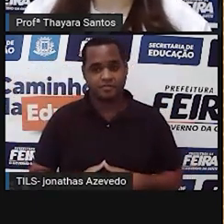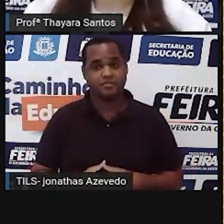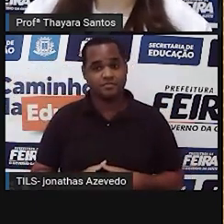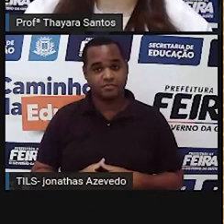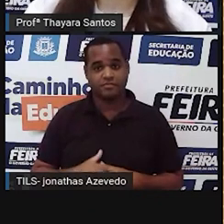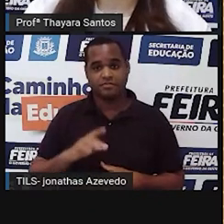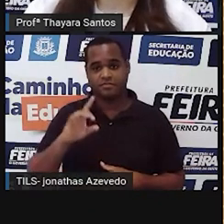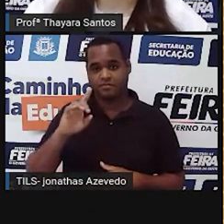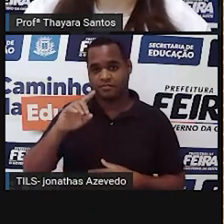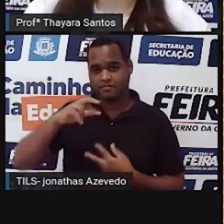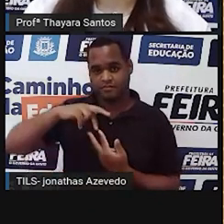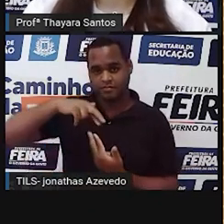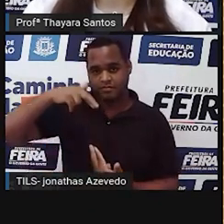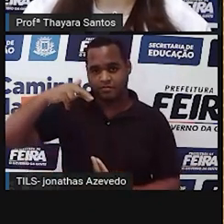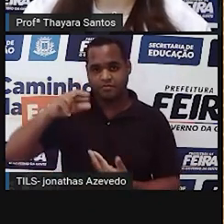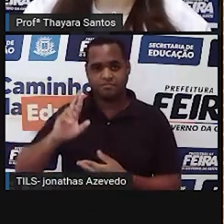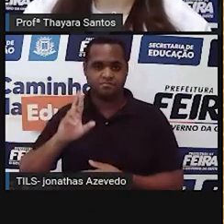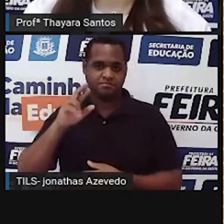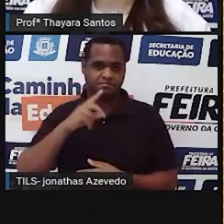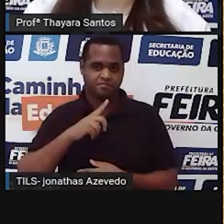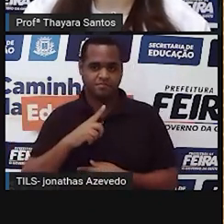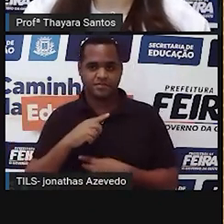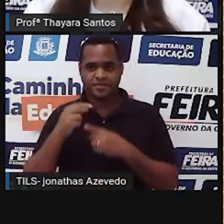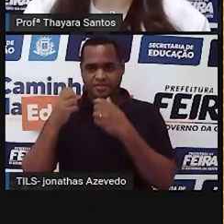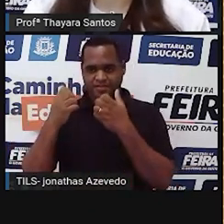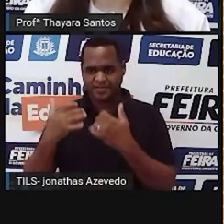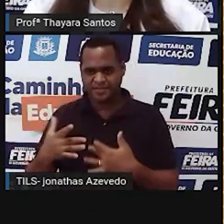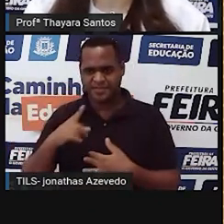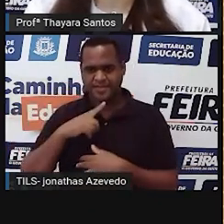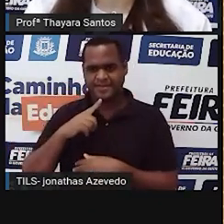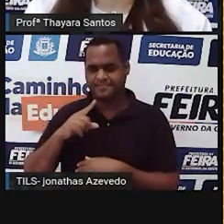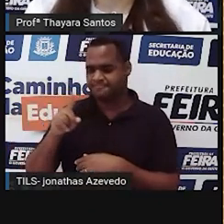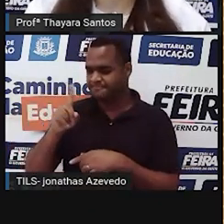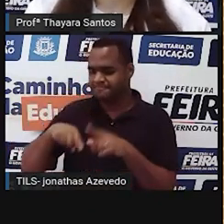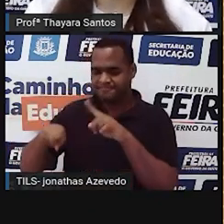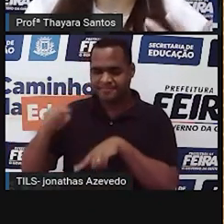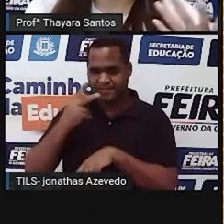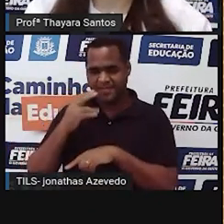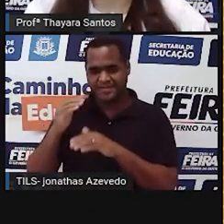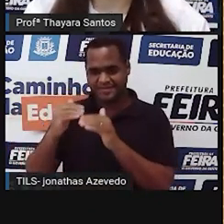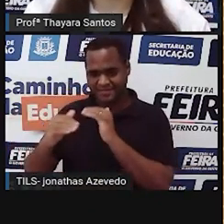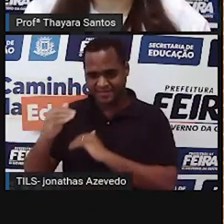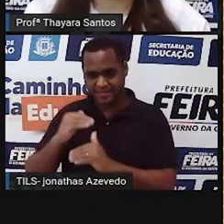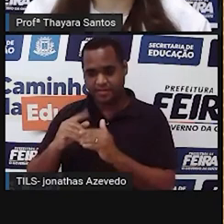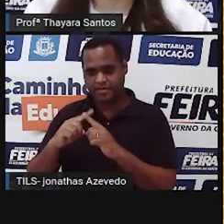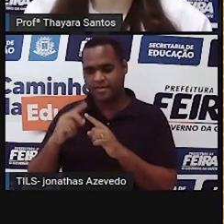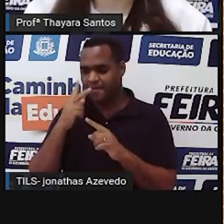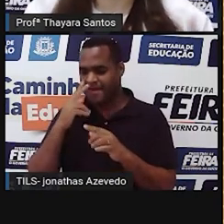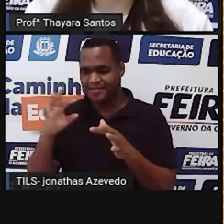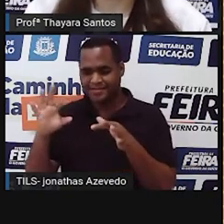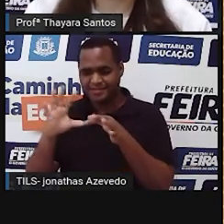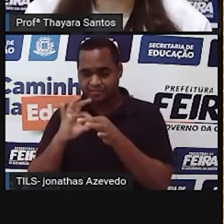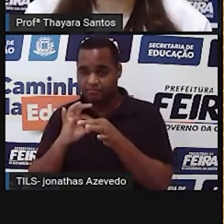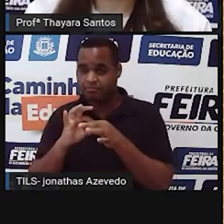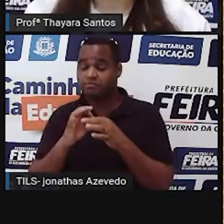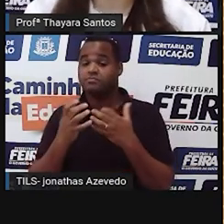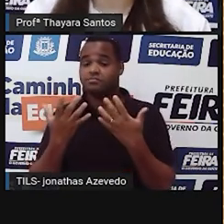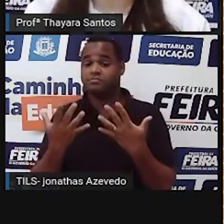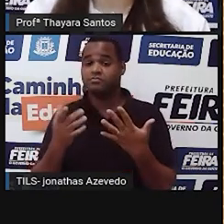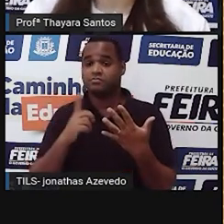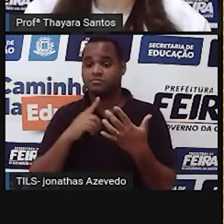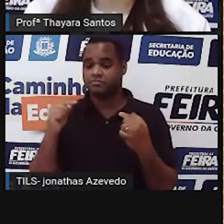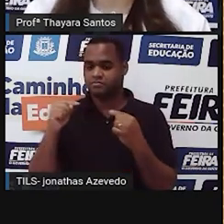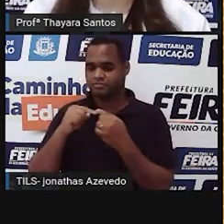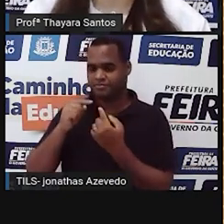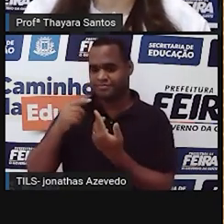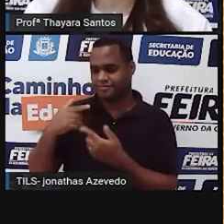comanda o que a célula vai fazer e as ordens são dadas por meio de uma molécula que é chamada de RNA mensageiro. RNA também é um tipo de